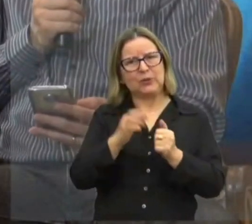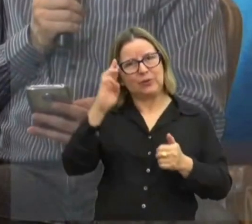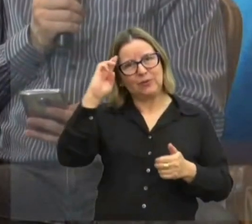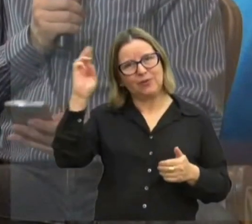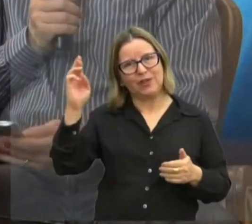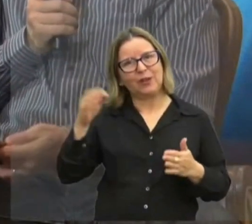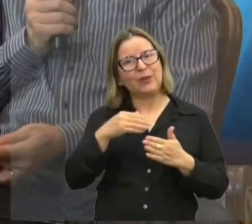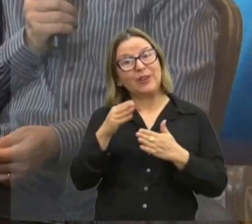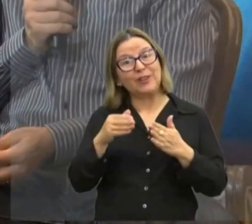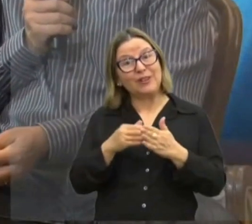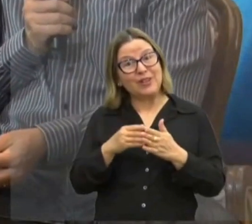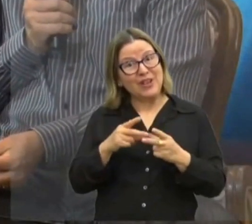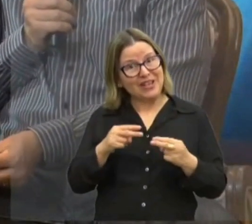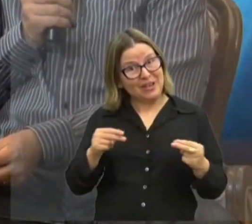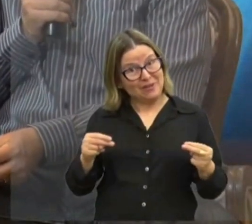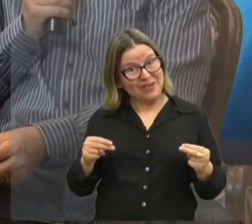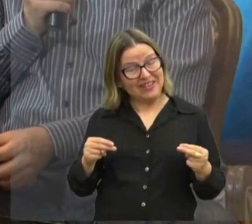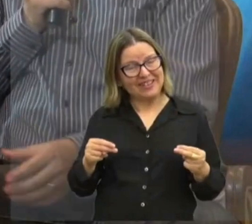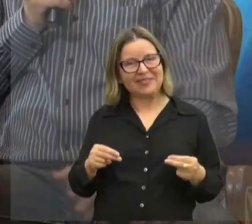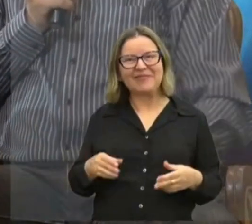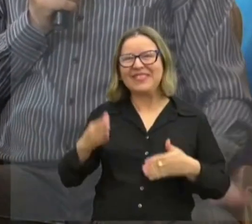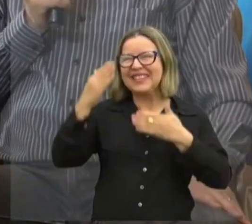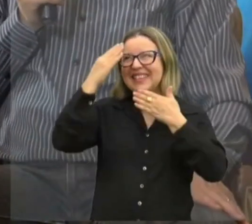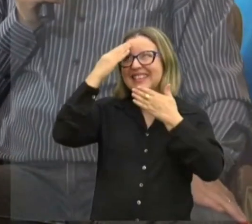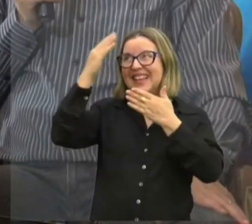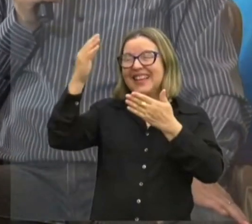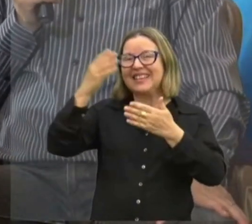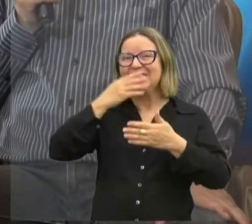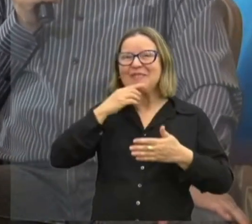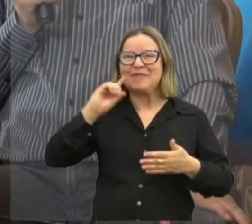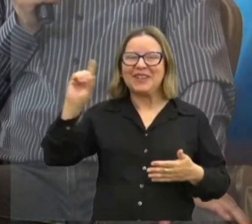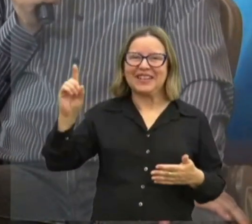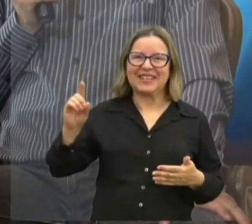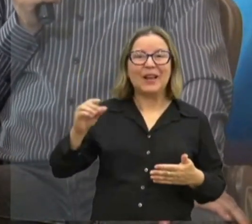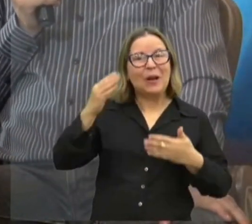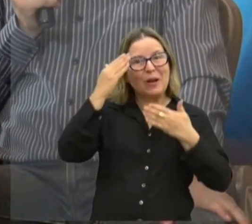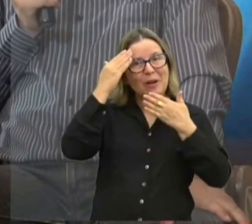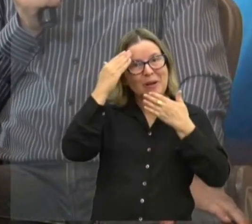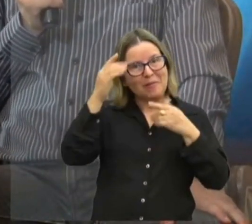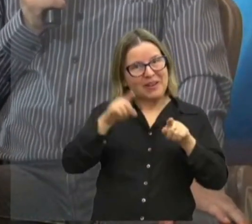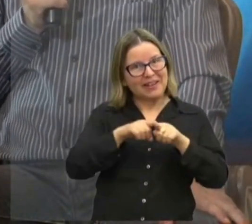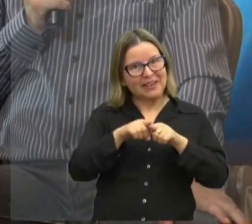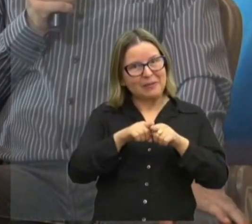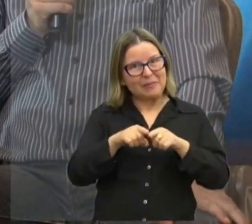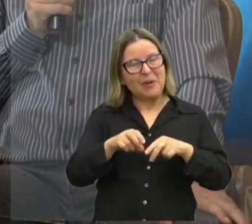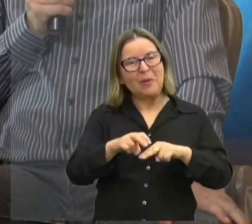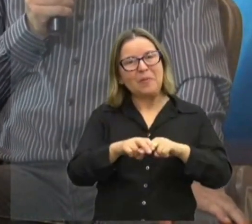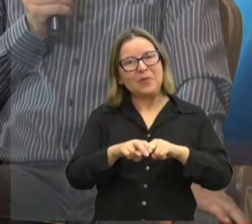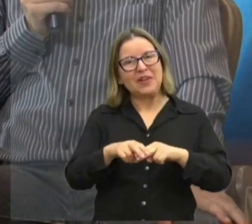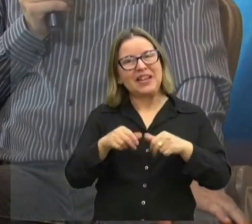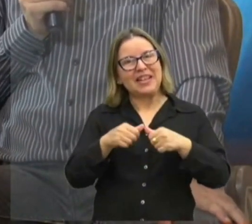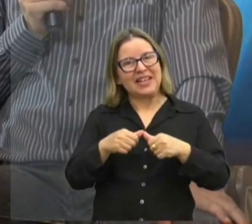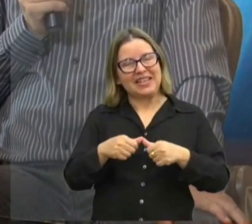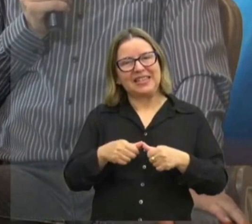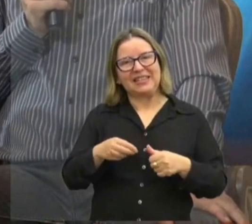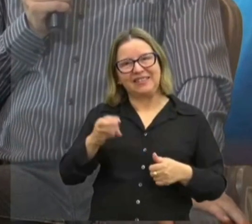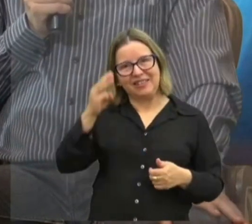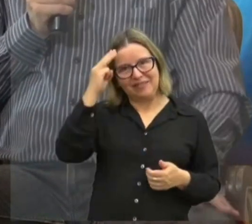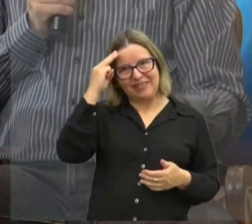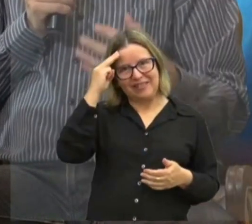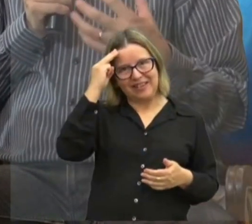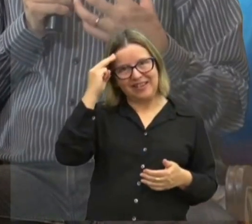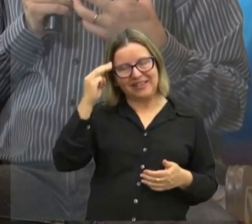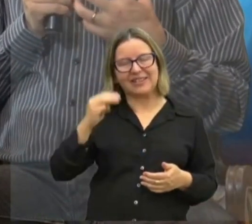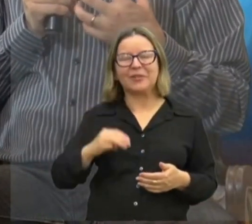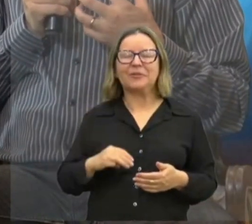Graças ao Pai por esta palavra. A Deus. Obrigado, meu irmão, por essa reflexão. Amém. Eu creio